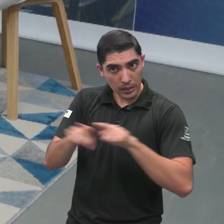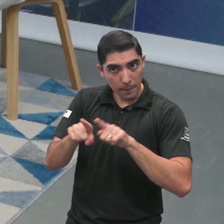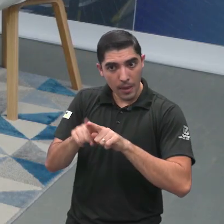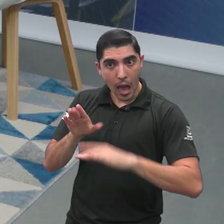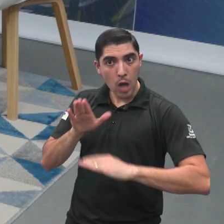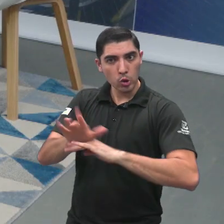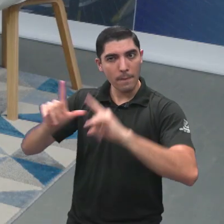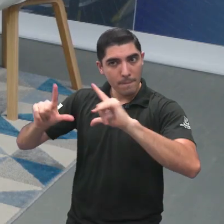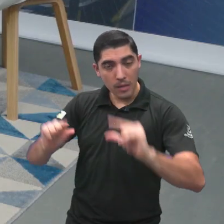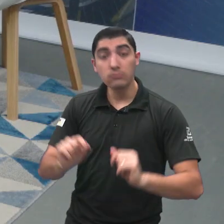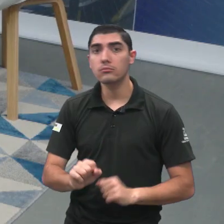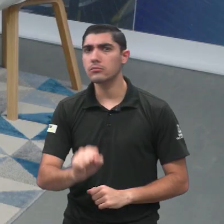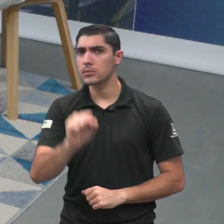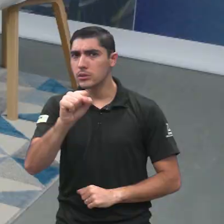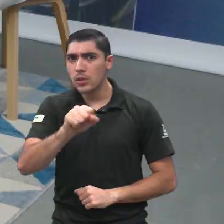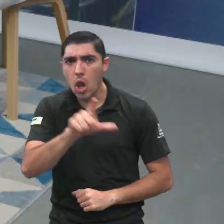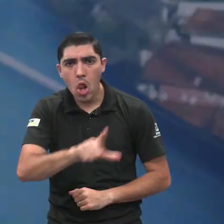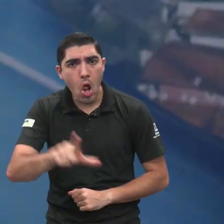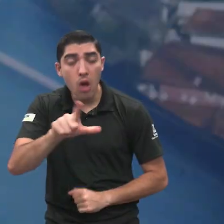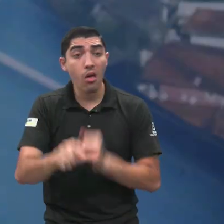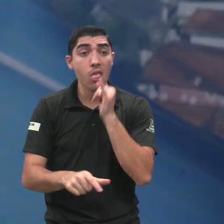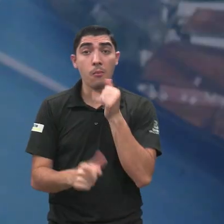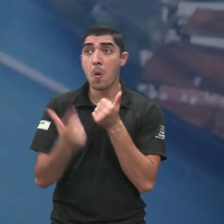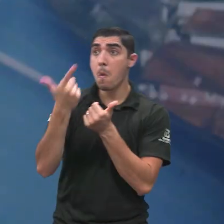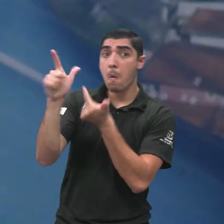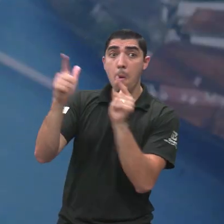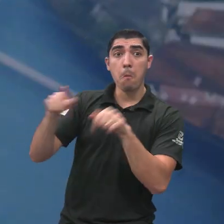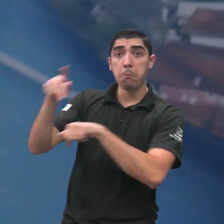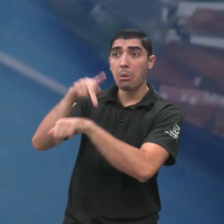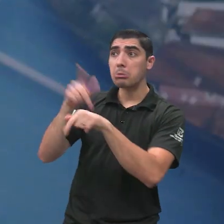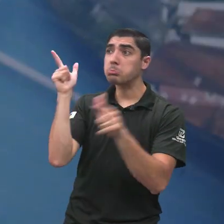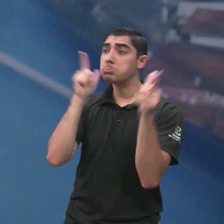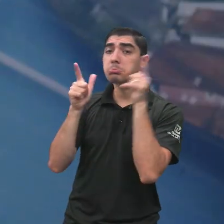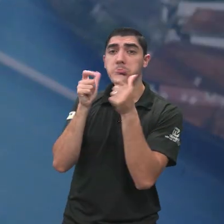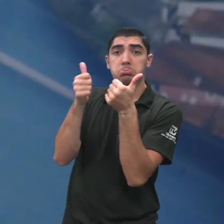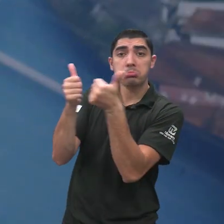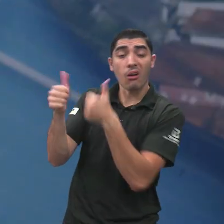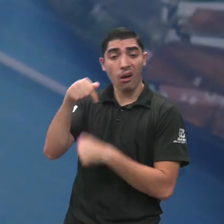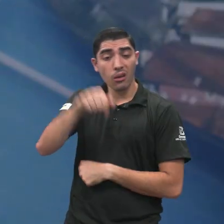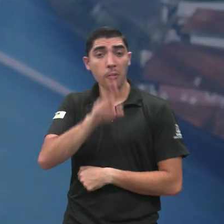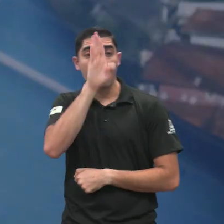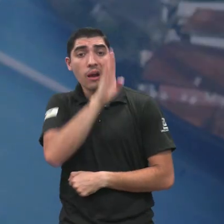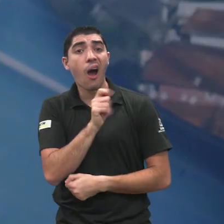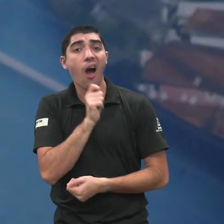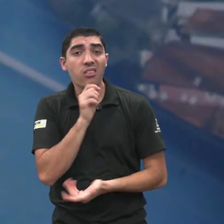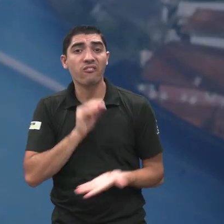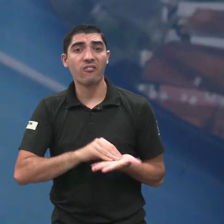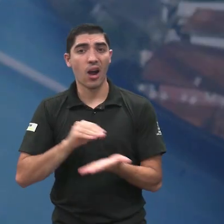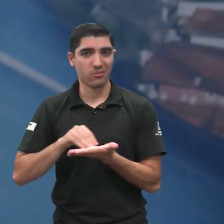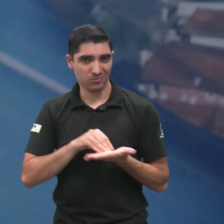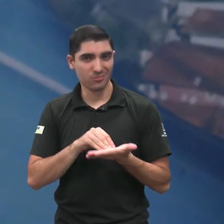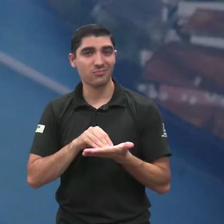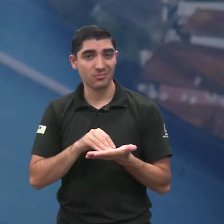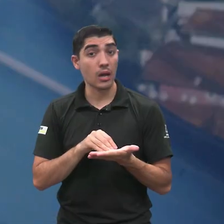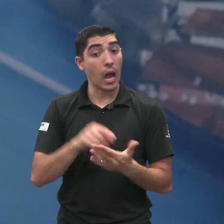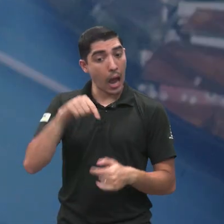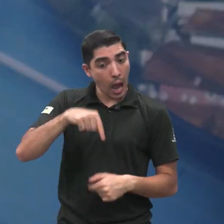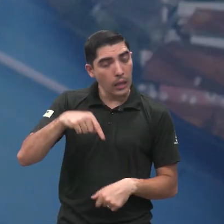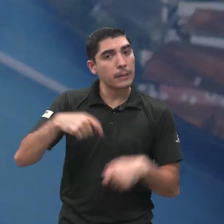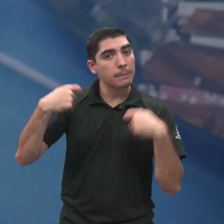esse incentivo que outros países têm, aqui nós não temos, né? E aqui nós temos cada vez